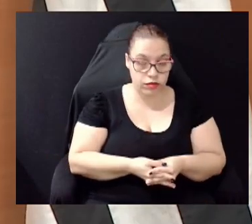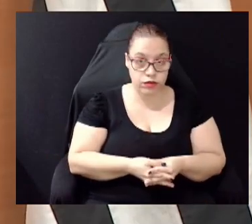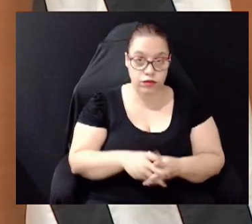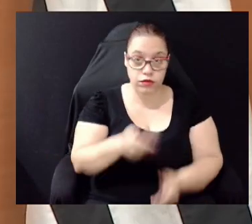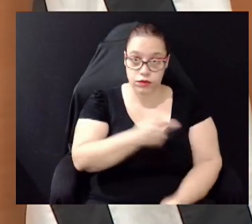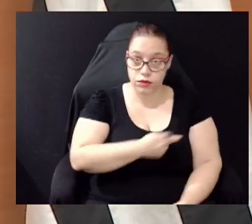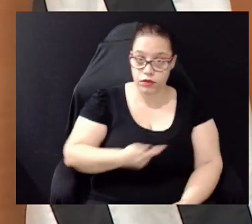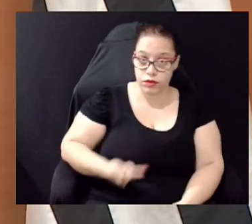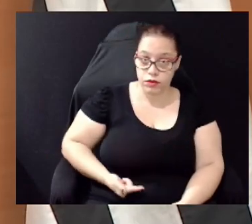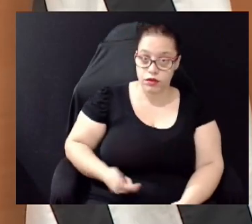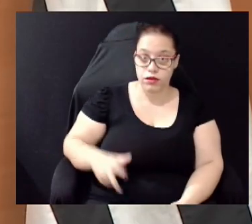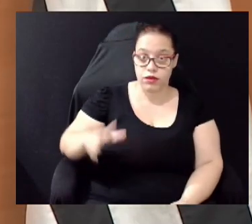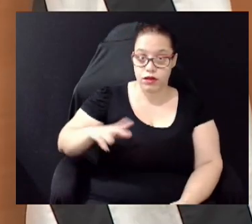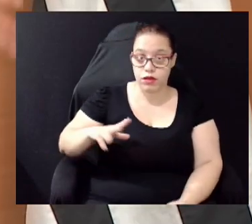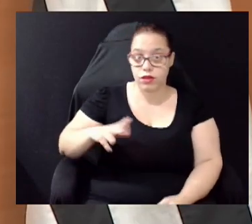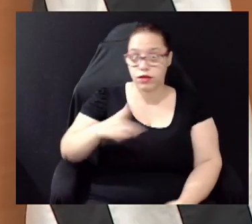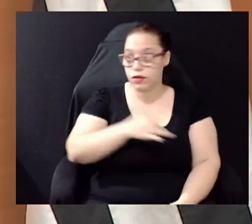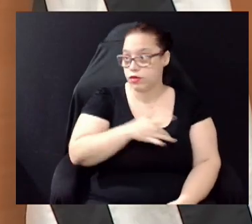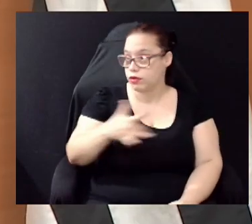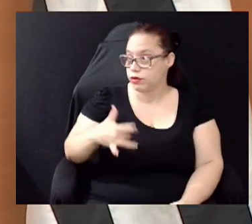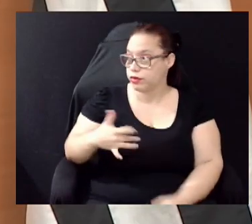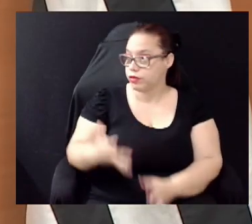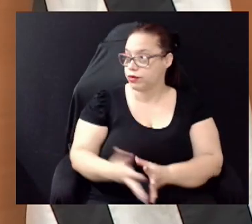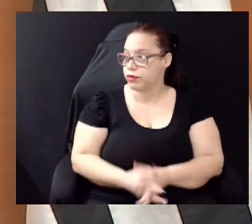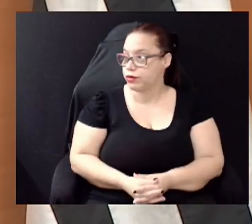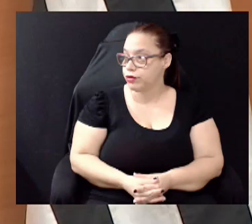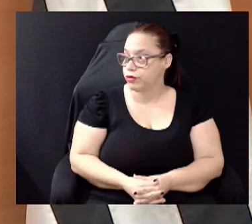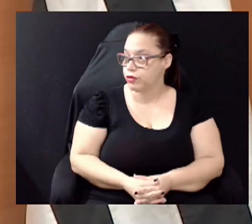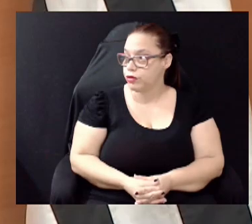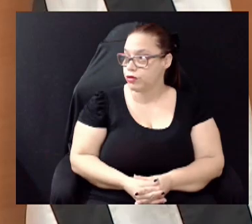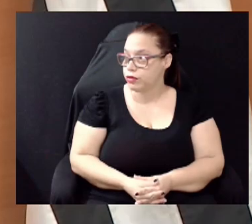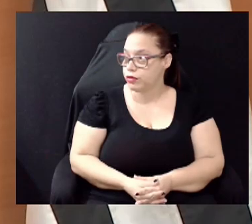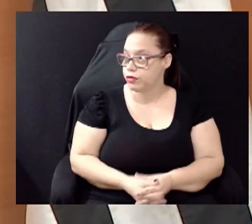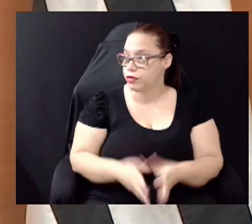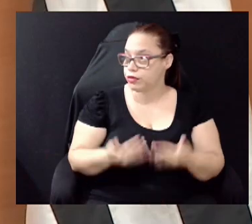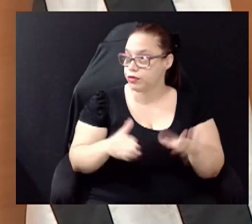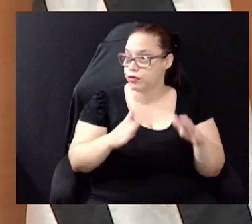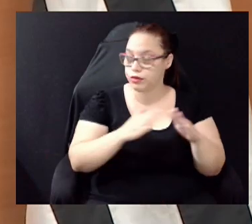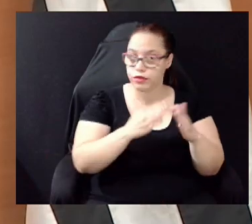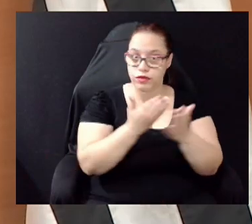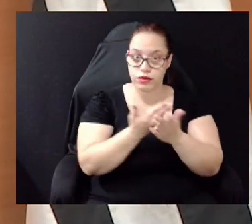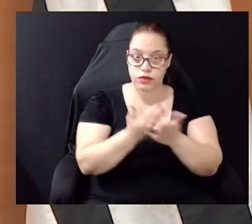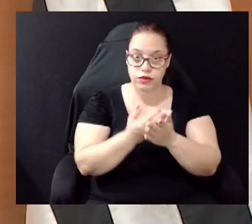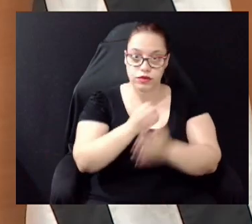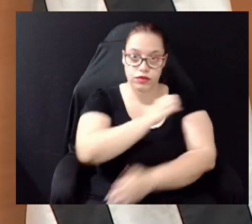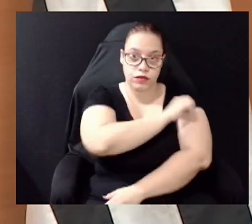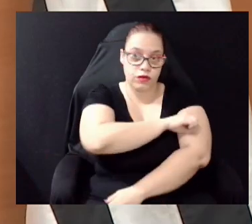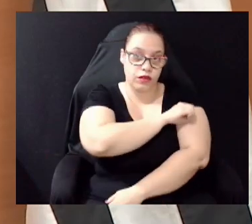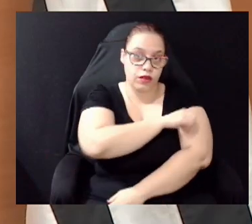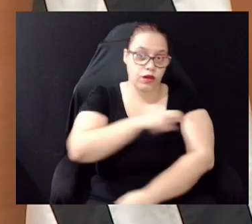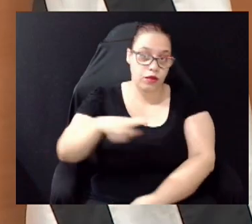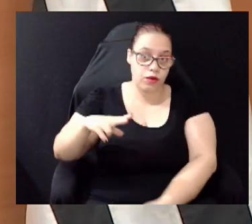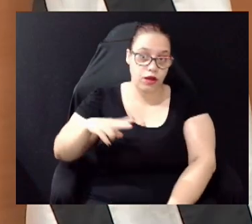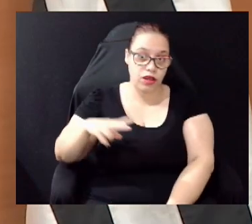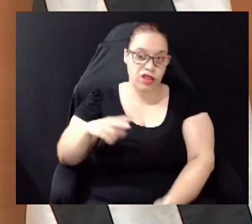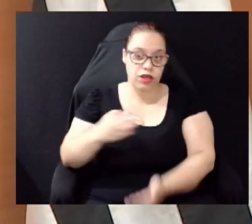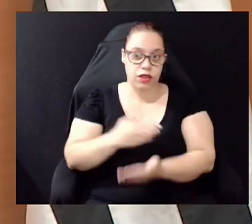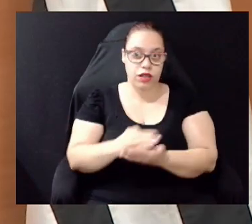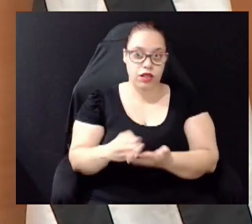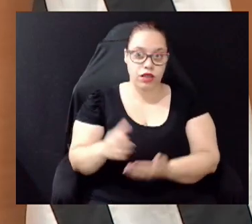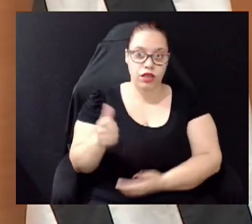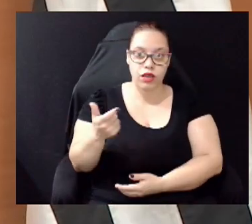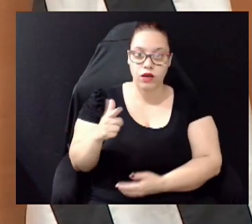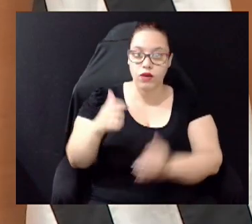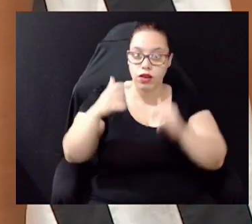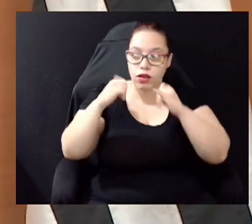privatizando saúde, que está abrindo trocentas creches lá, inaugurando as creches privadas, que começa sem nem energia elétrica, é